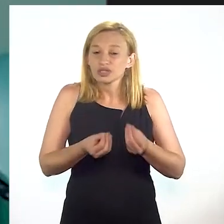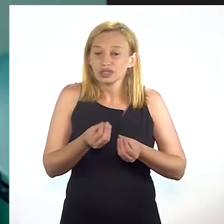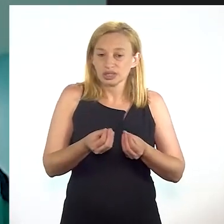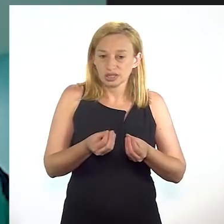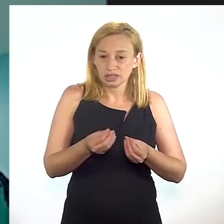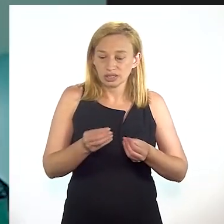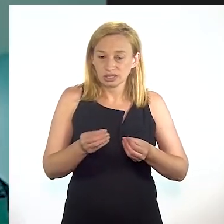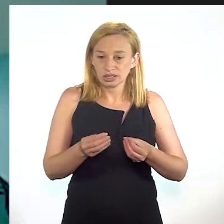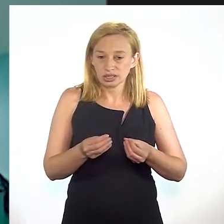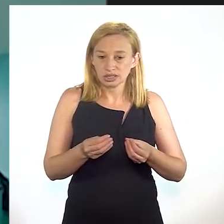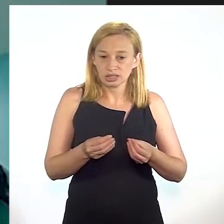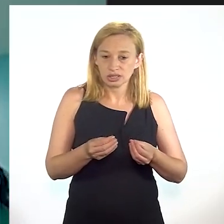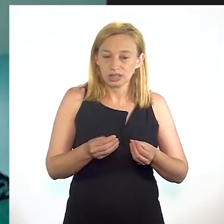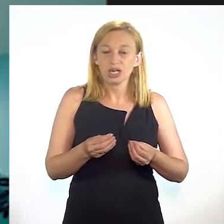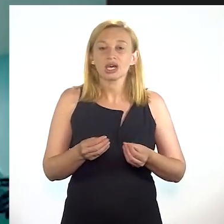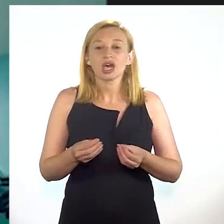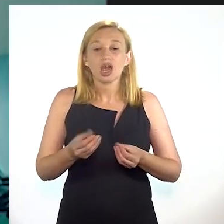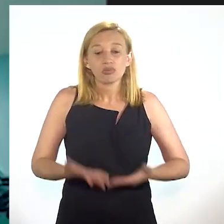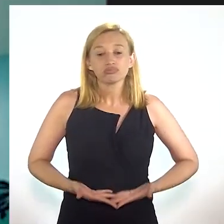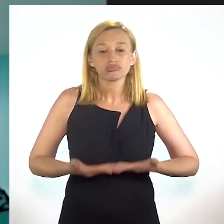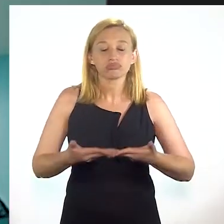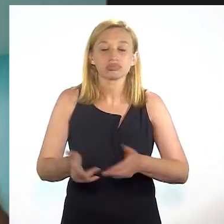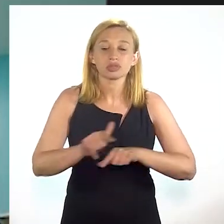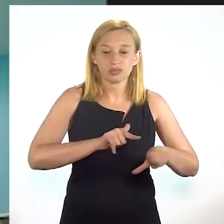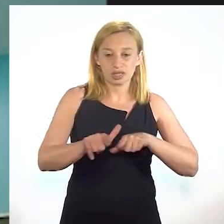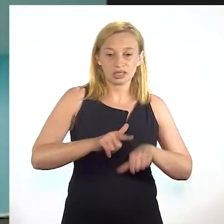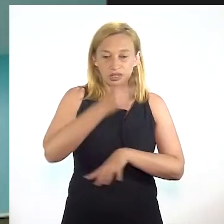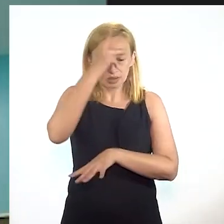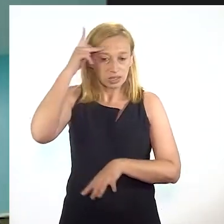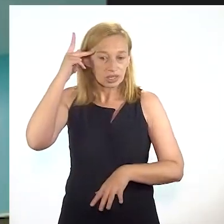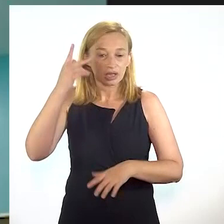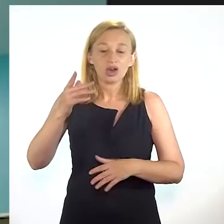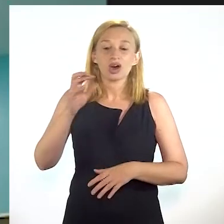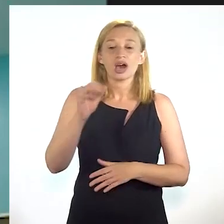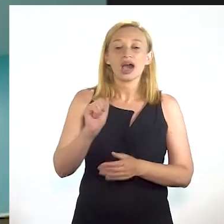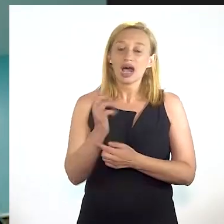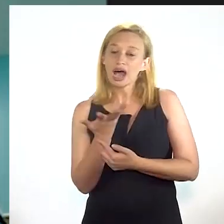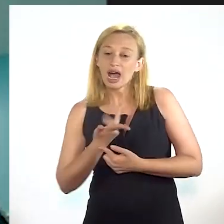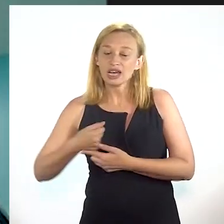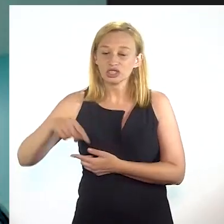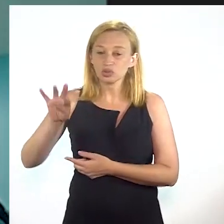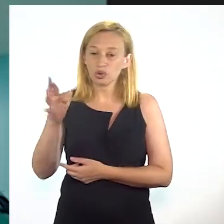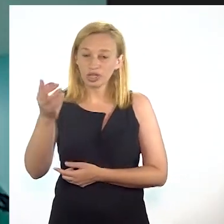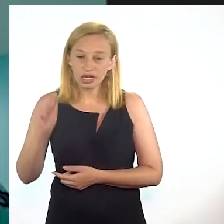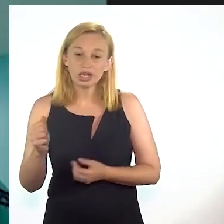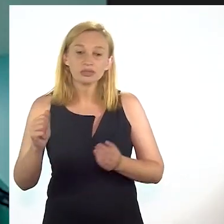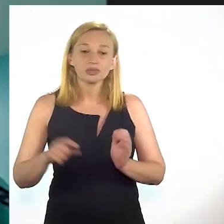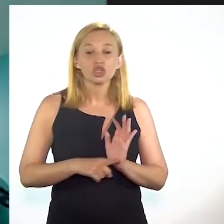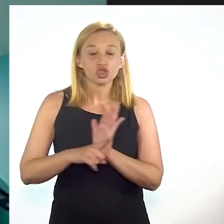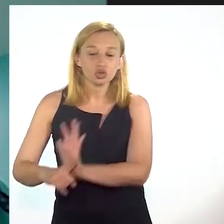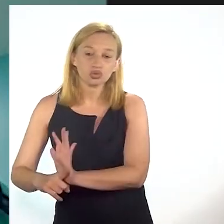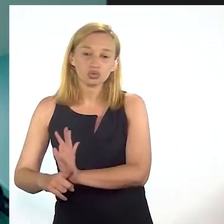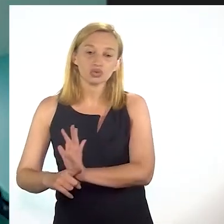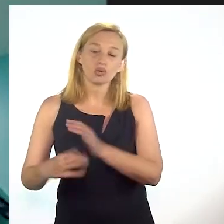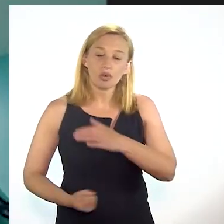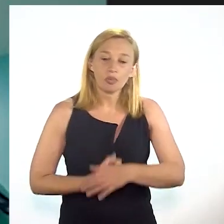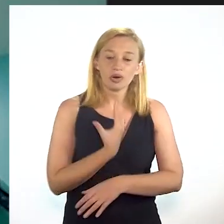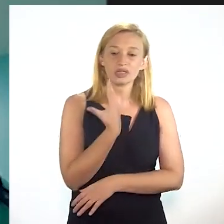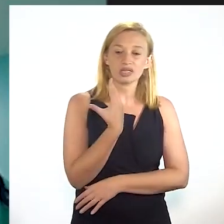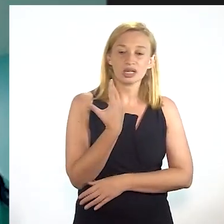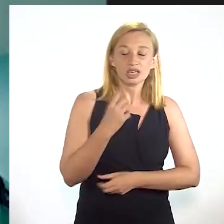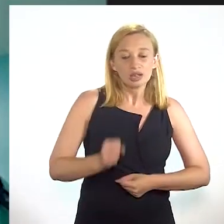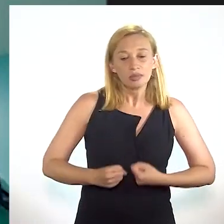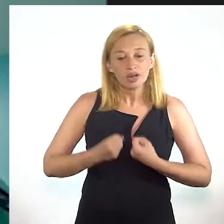era um serviço que eu ia oferecer às pessoas. Então, eu utilizo a arte do origami junto com a poesia para ressignificar